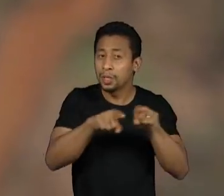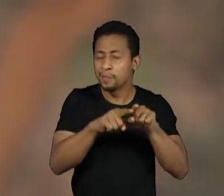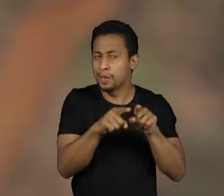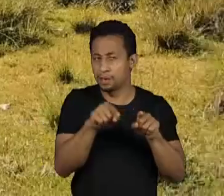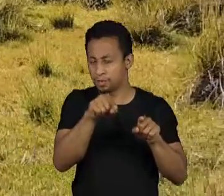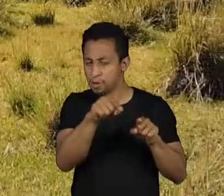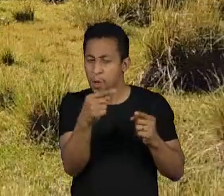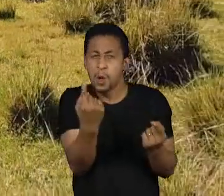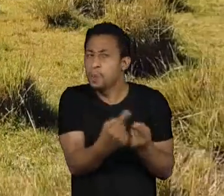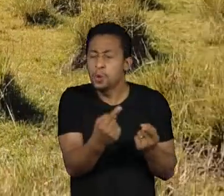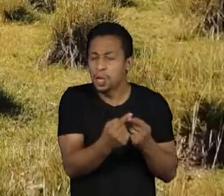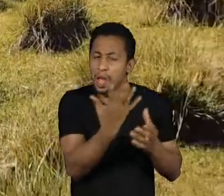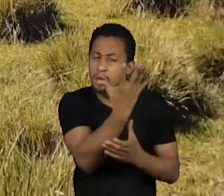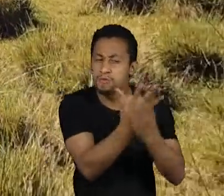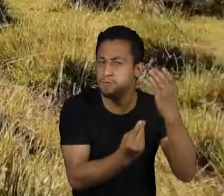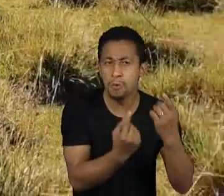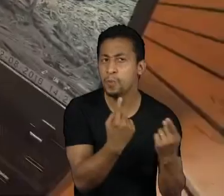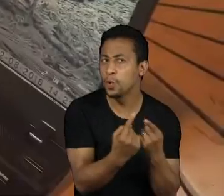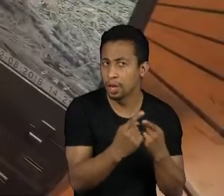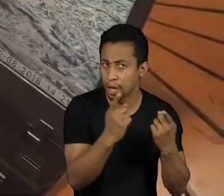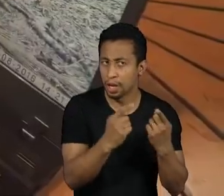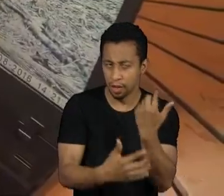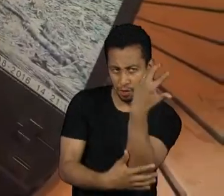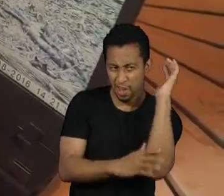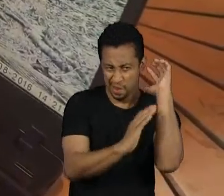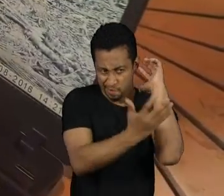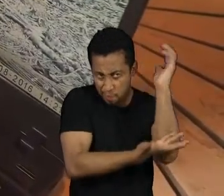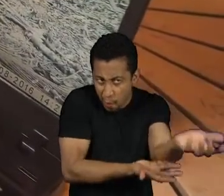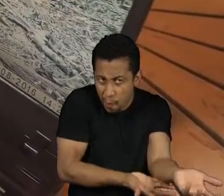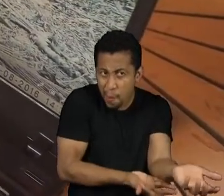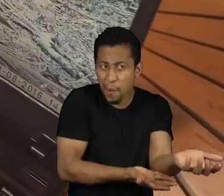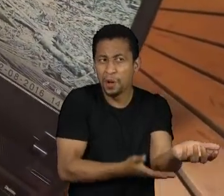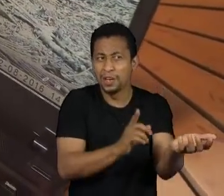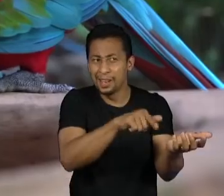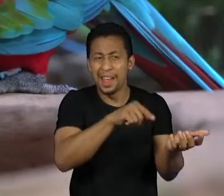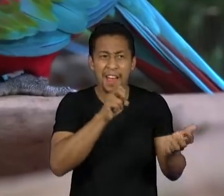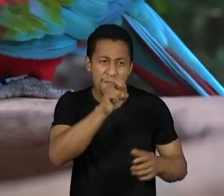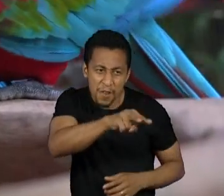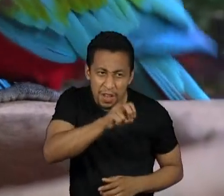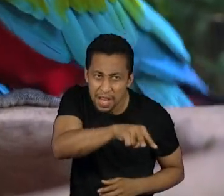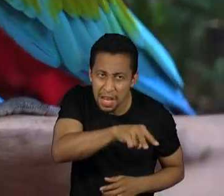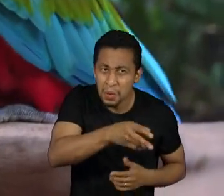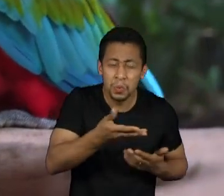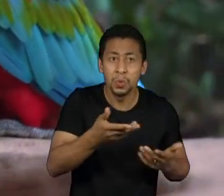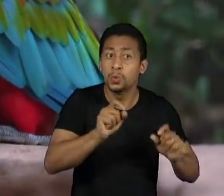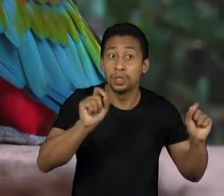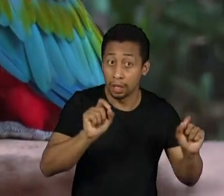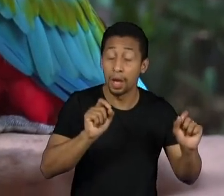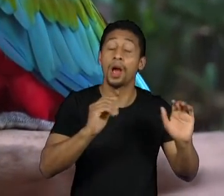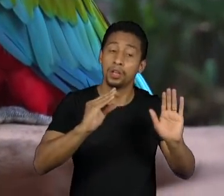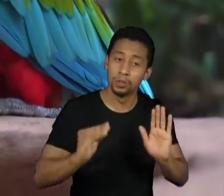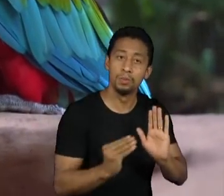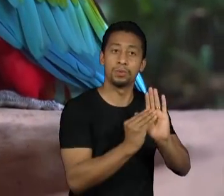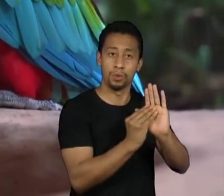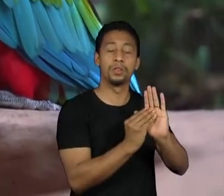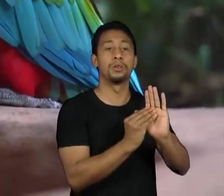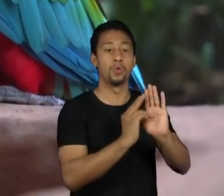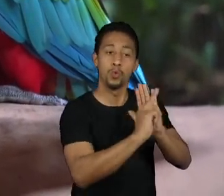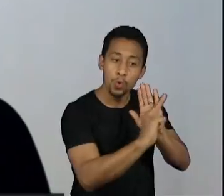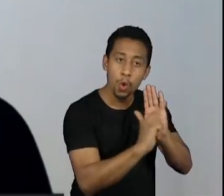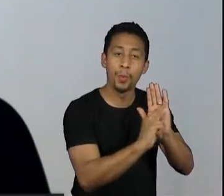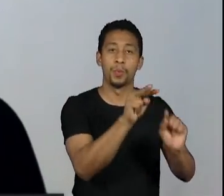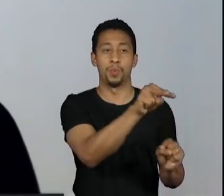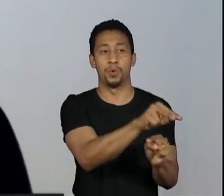ela está sendo extinta. É tráfico, é desmatamento, é envenenamento? Aí a gente faz um plano de conservação para essa